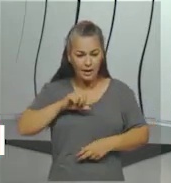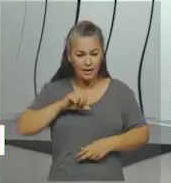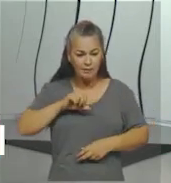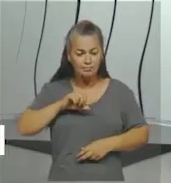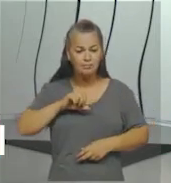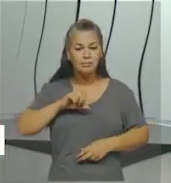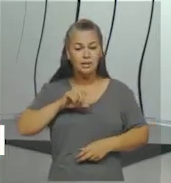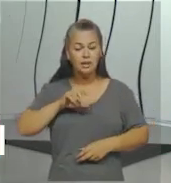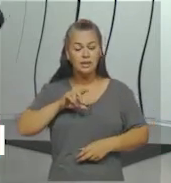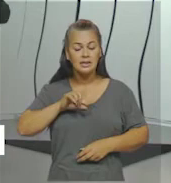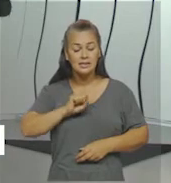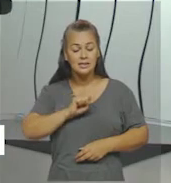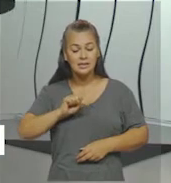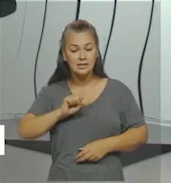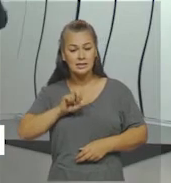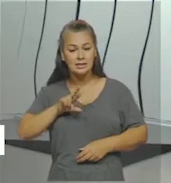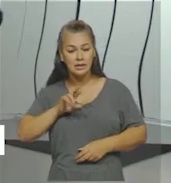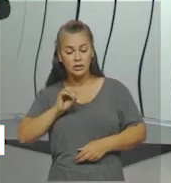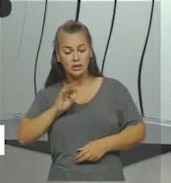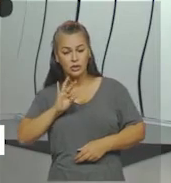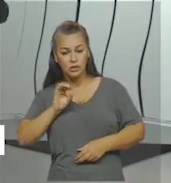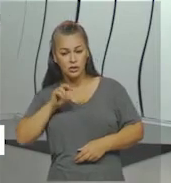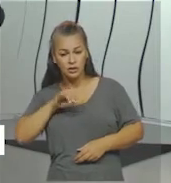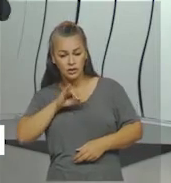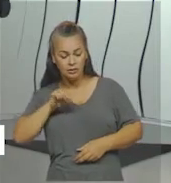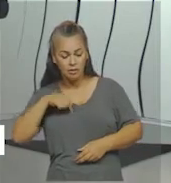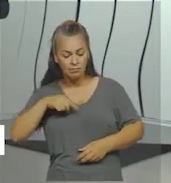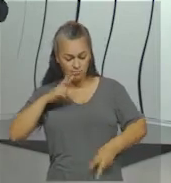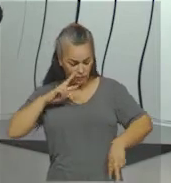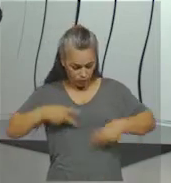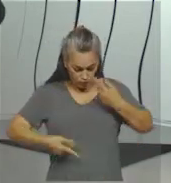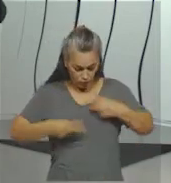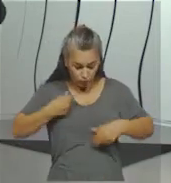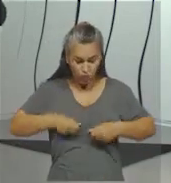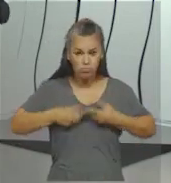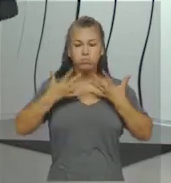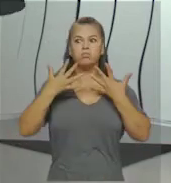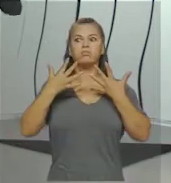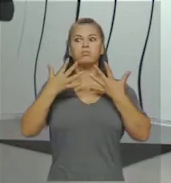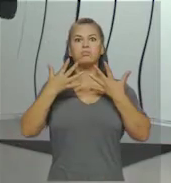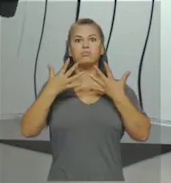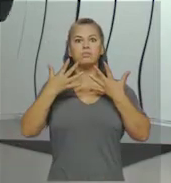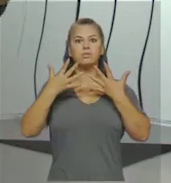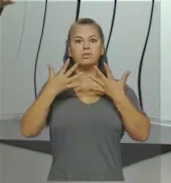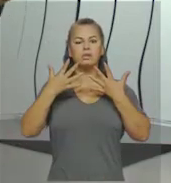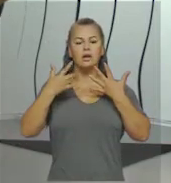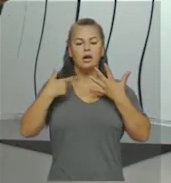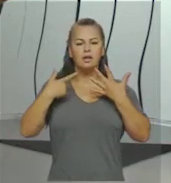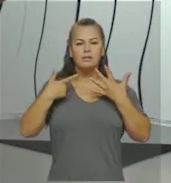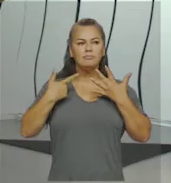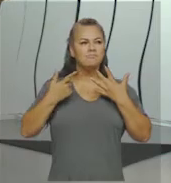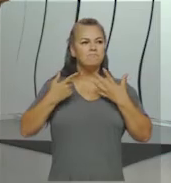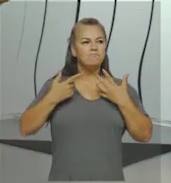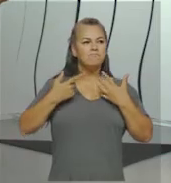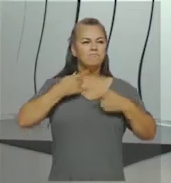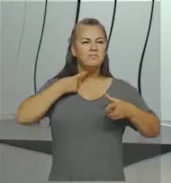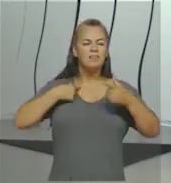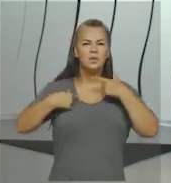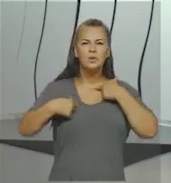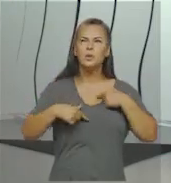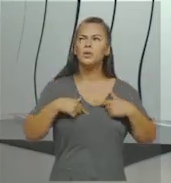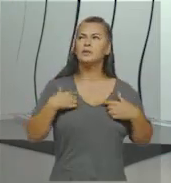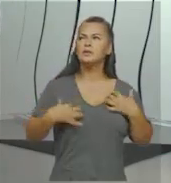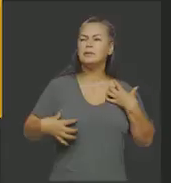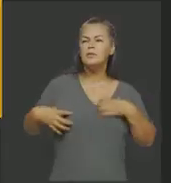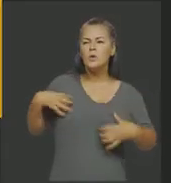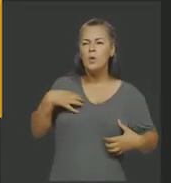essa recaptação. Então, potencializa o efeito dela, tá? Você vai ter um extremo aí de prazer, tá certo?